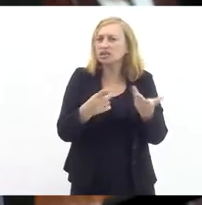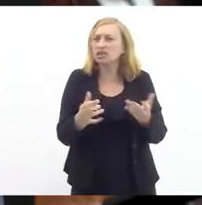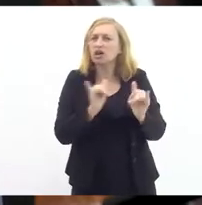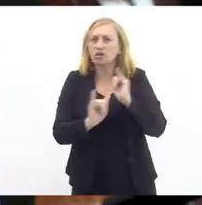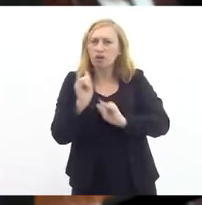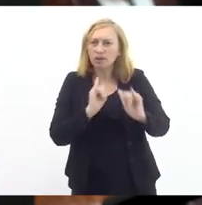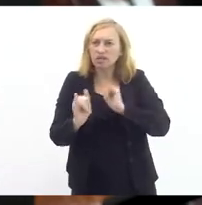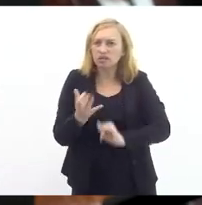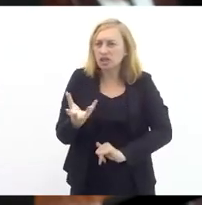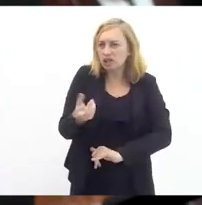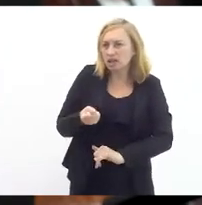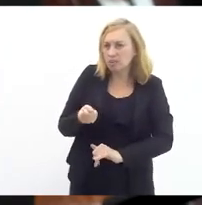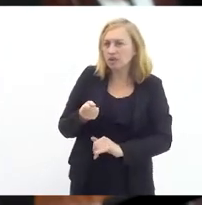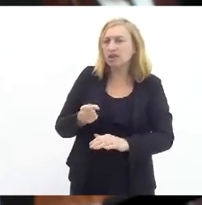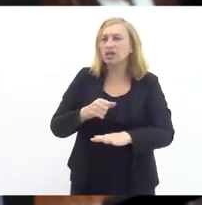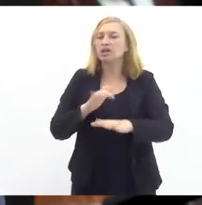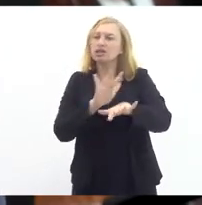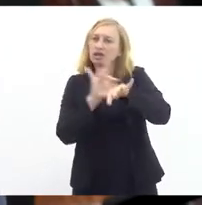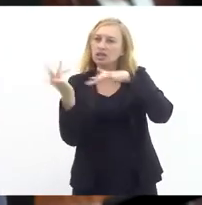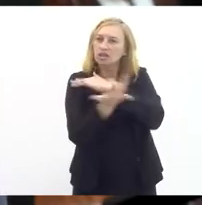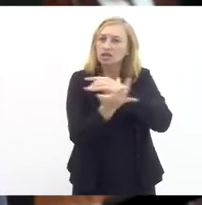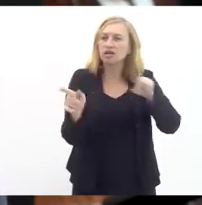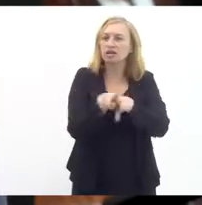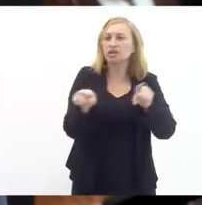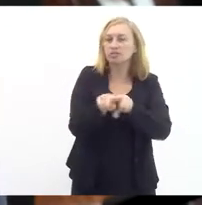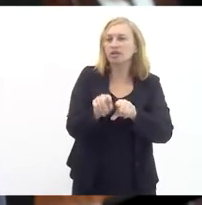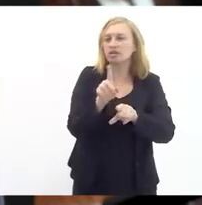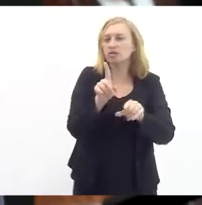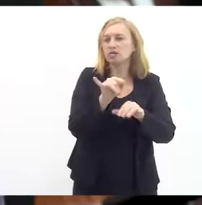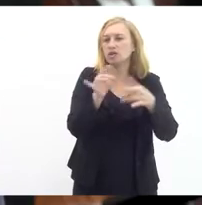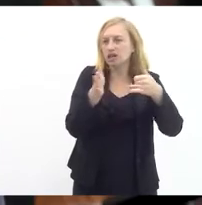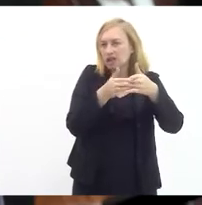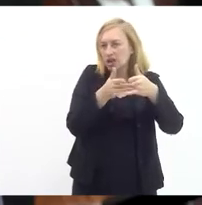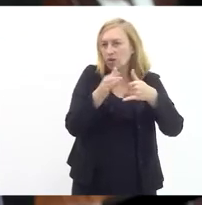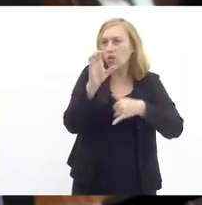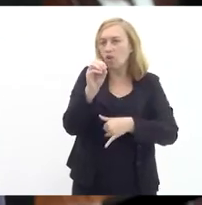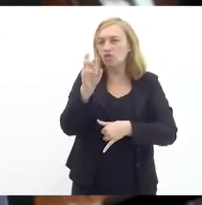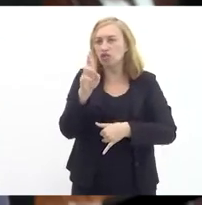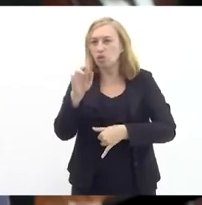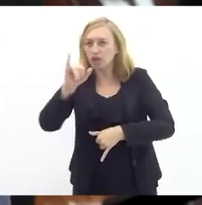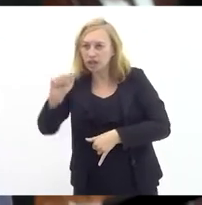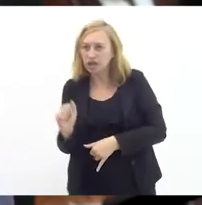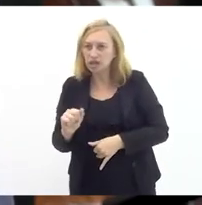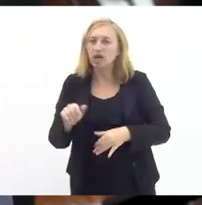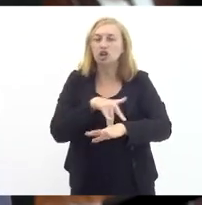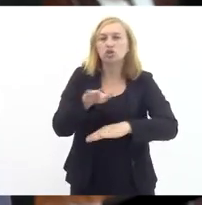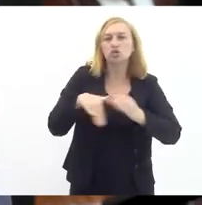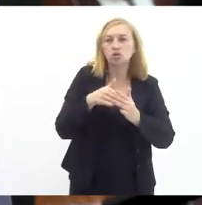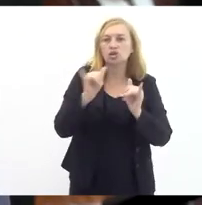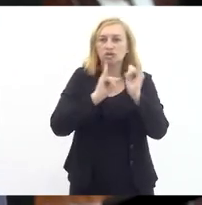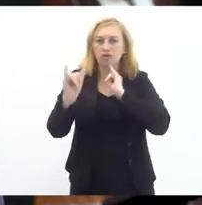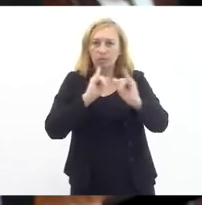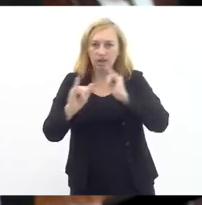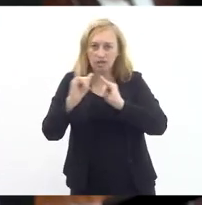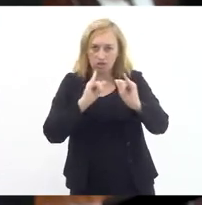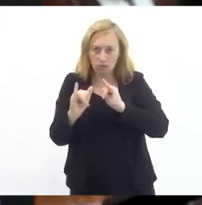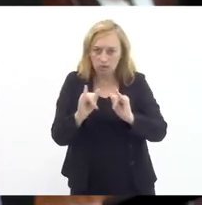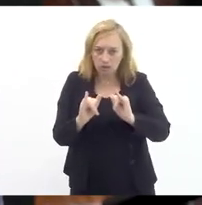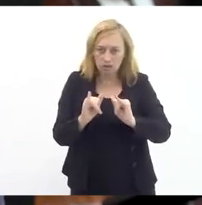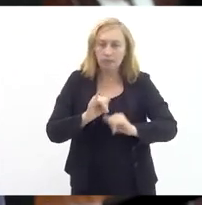que recebemos tanto das redes sociais quanto do nosso canal oficial de ouvidoria. Para todas as informações que são solicitadas e